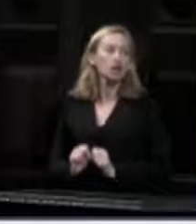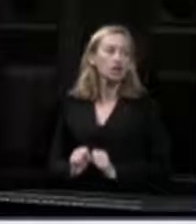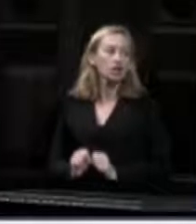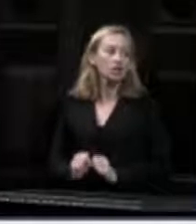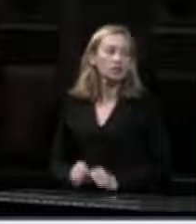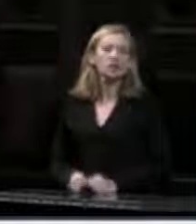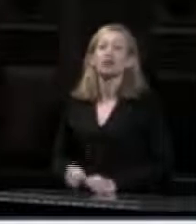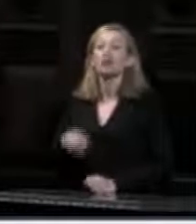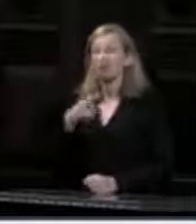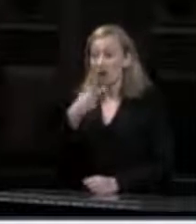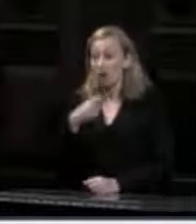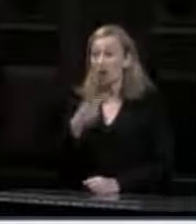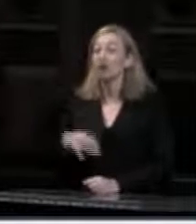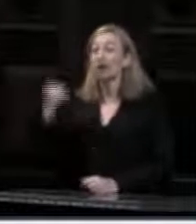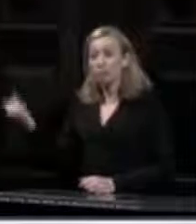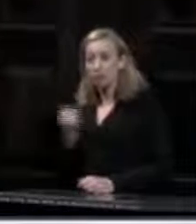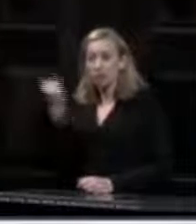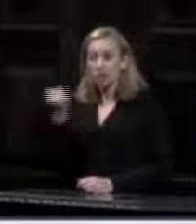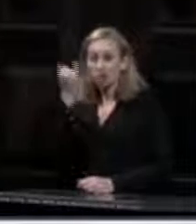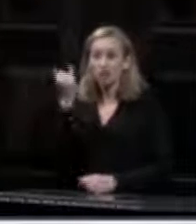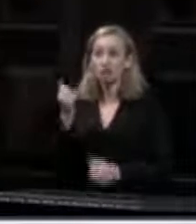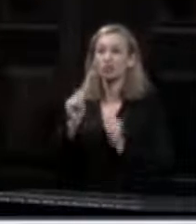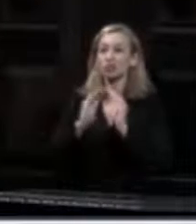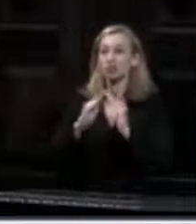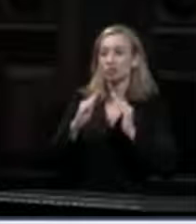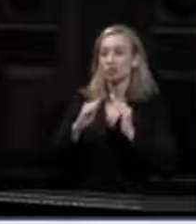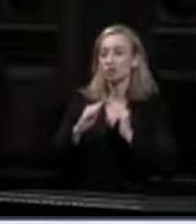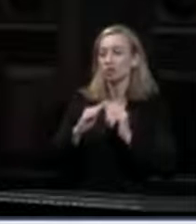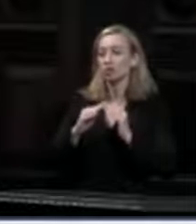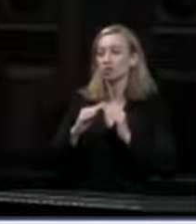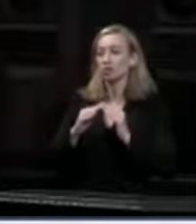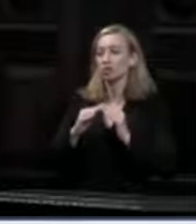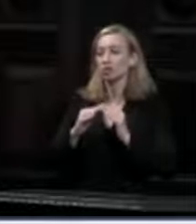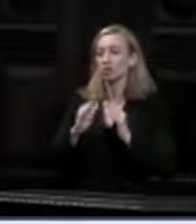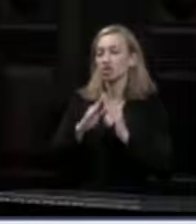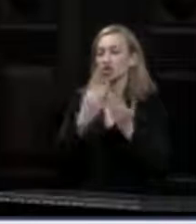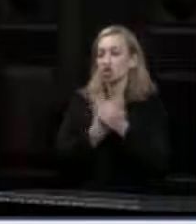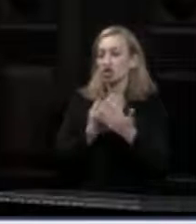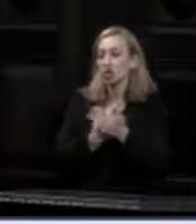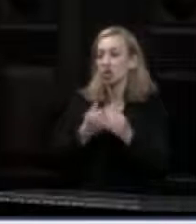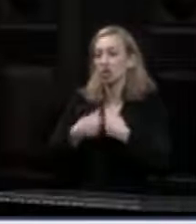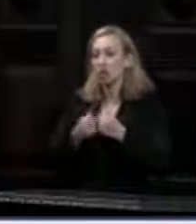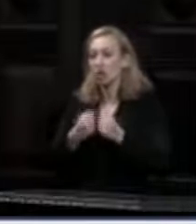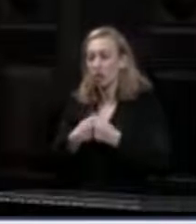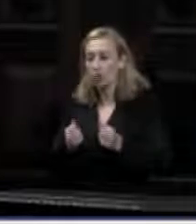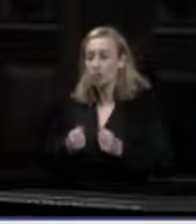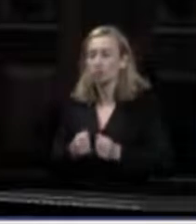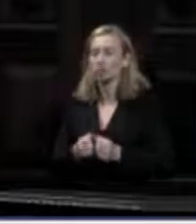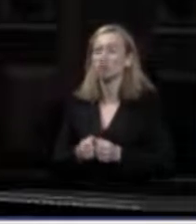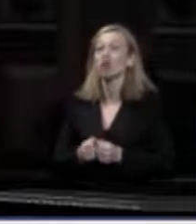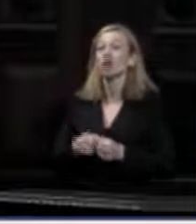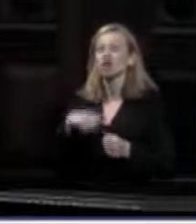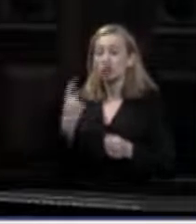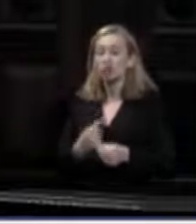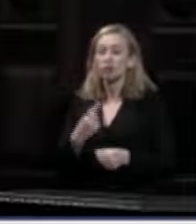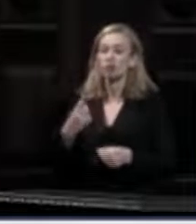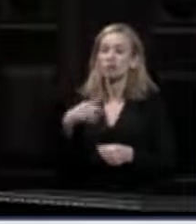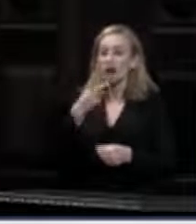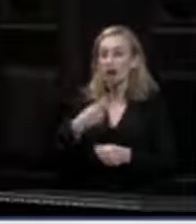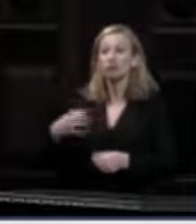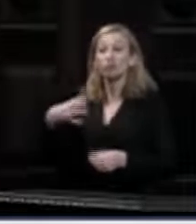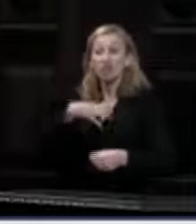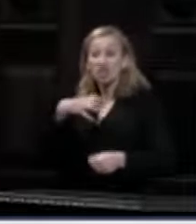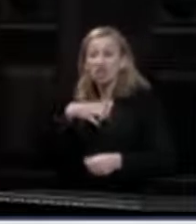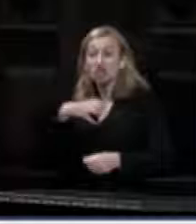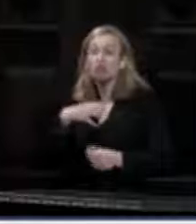a importância do transporte escolar legalizado. A gente está falando exatamente nesse sentido, de buscar